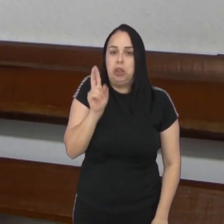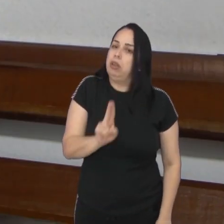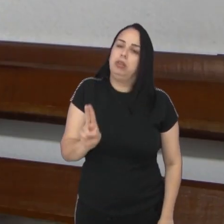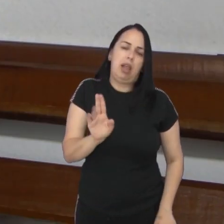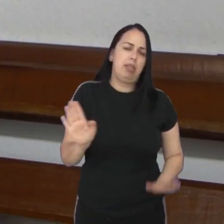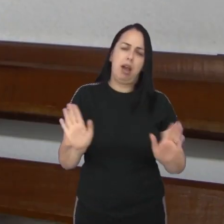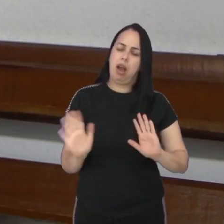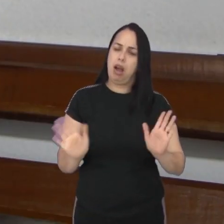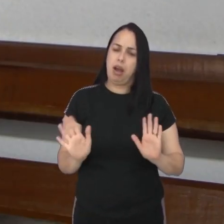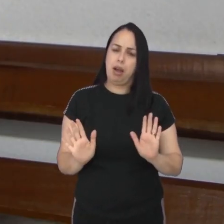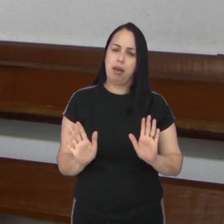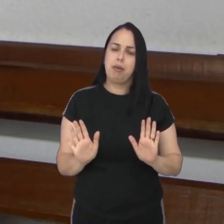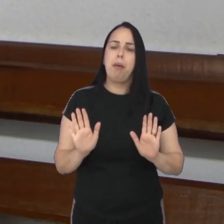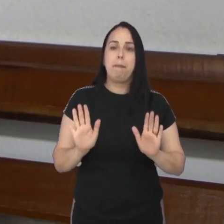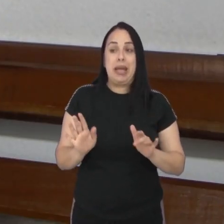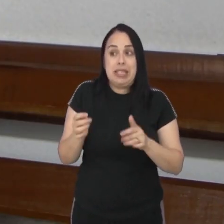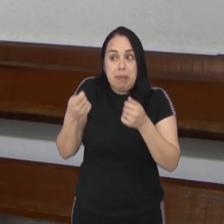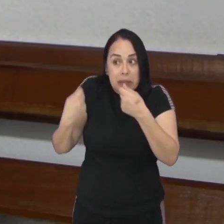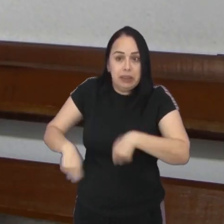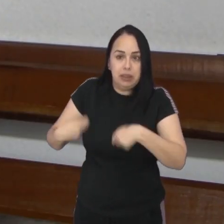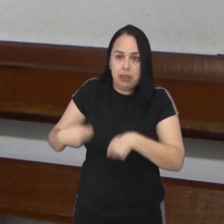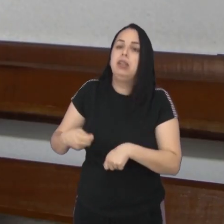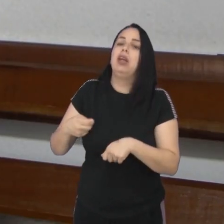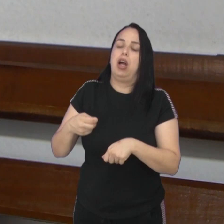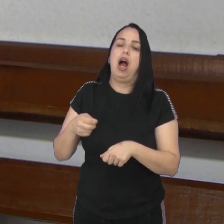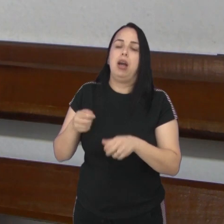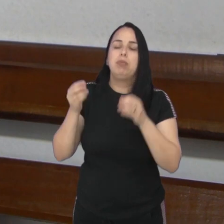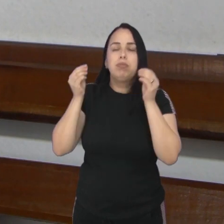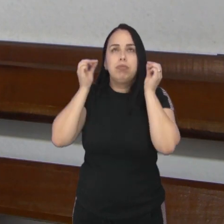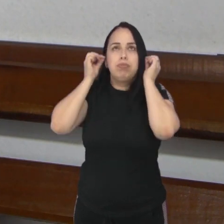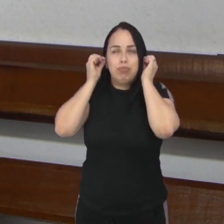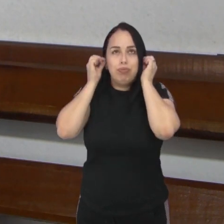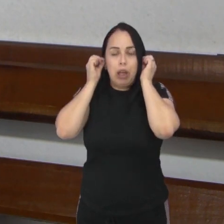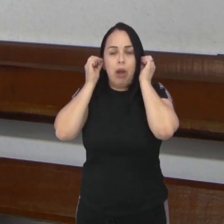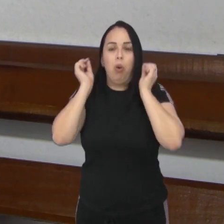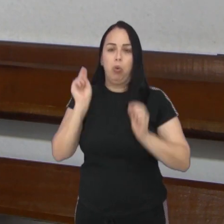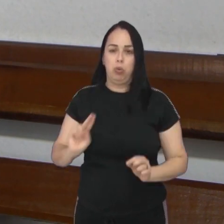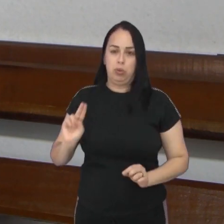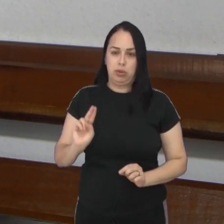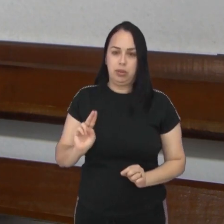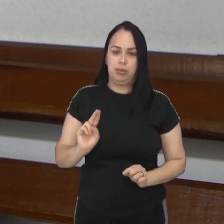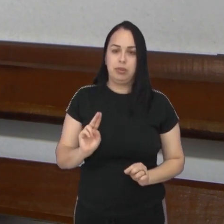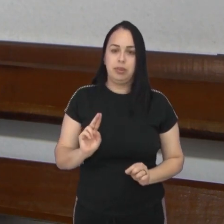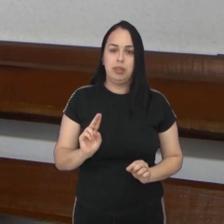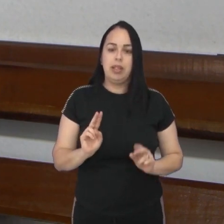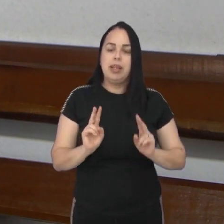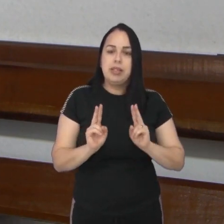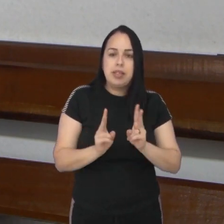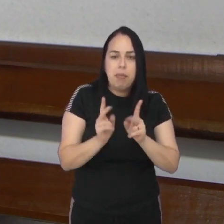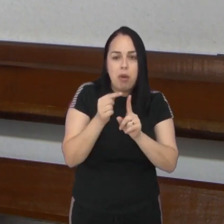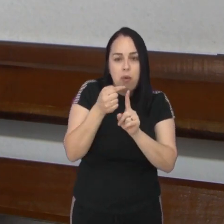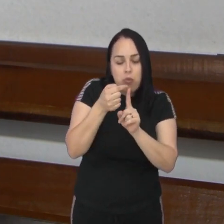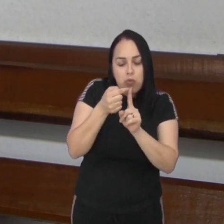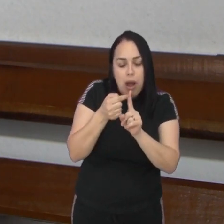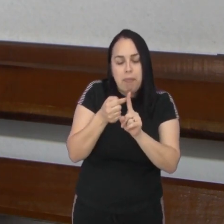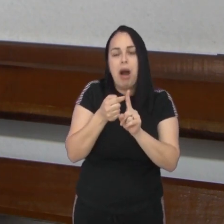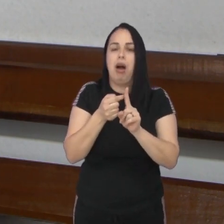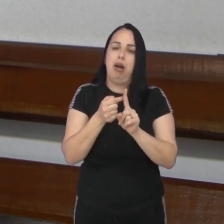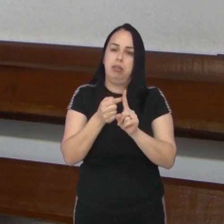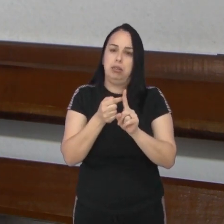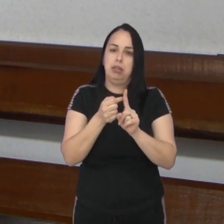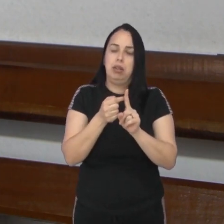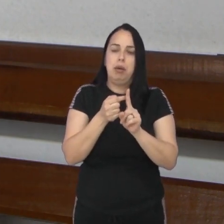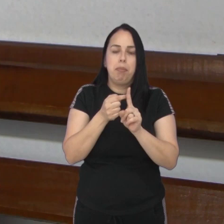todo dia, mas às vezes quando preciso usar eu uso, né? E eu uso ele sempre num volume